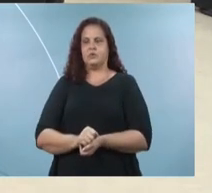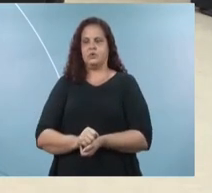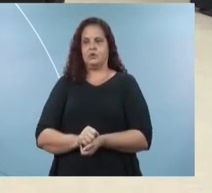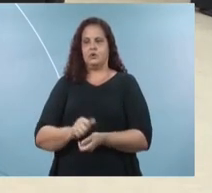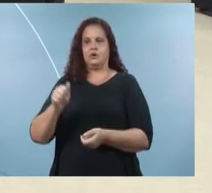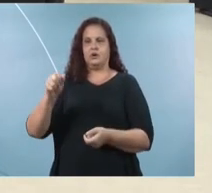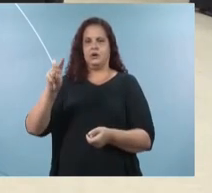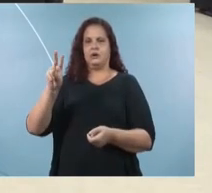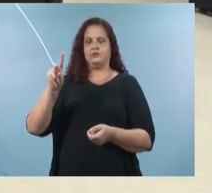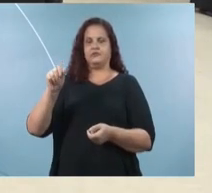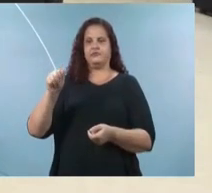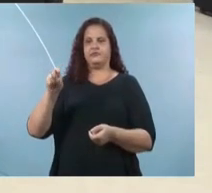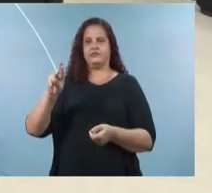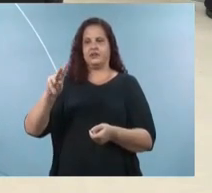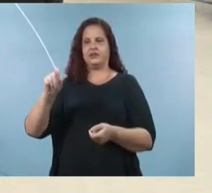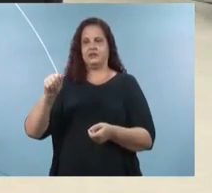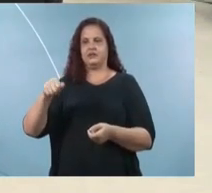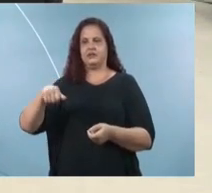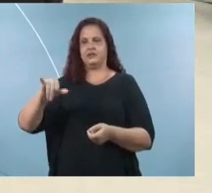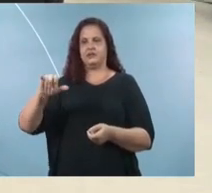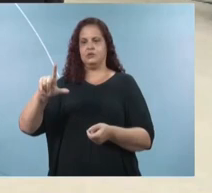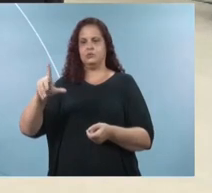Pereira.